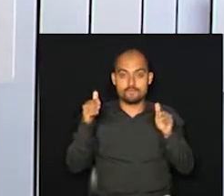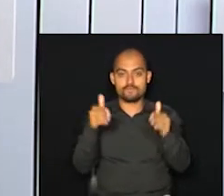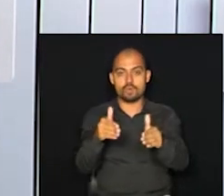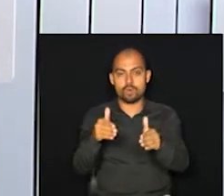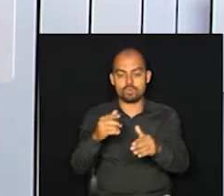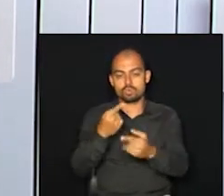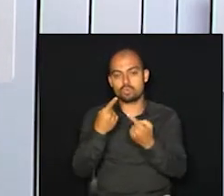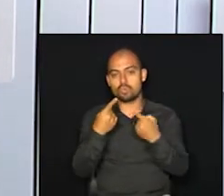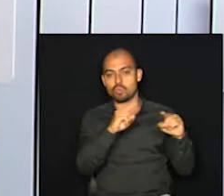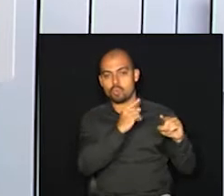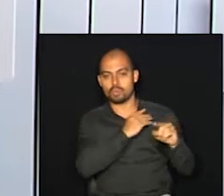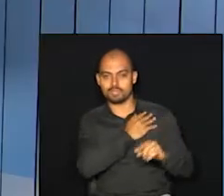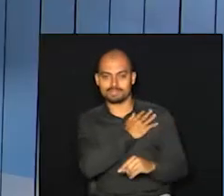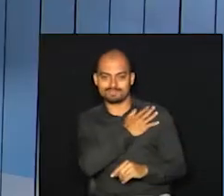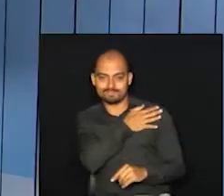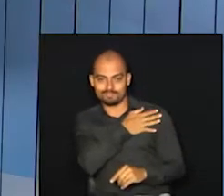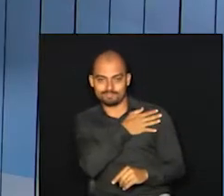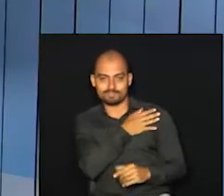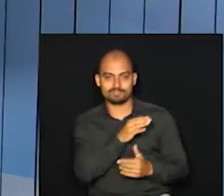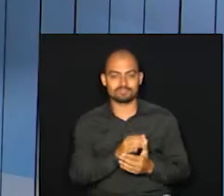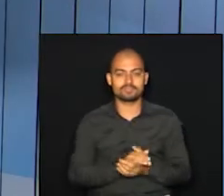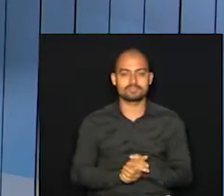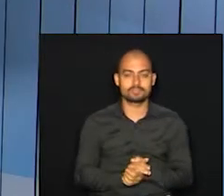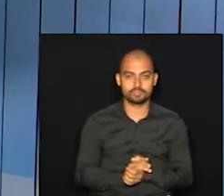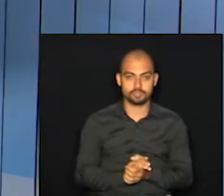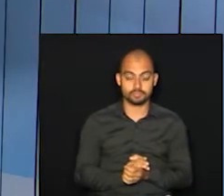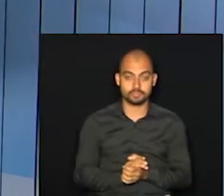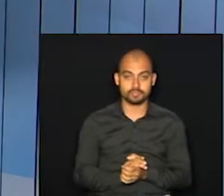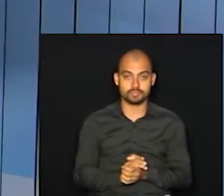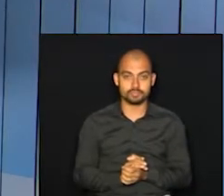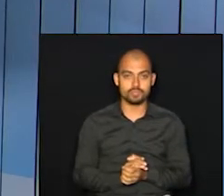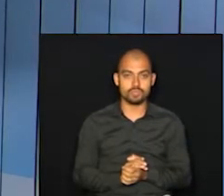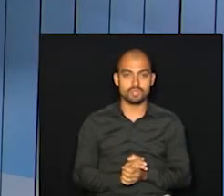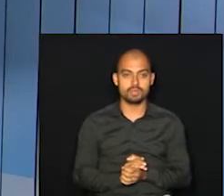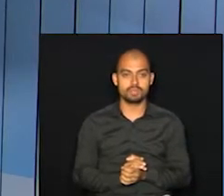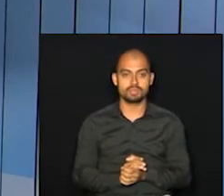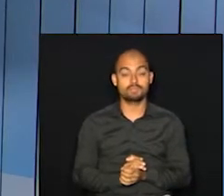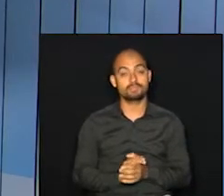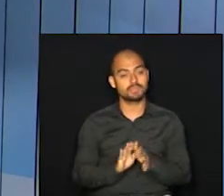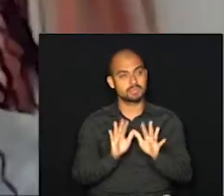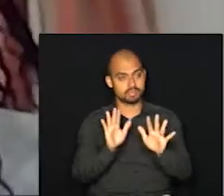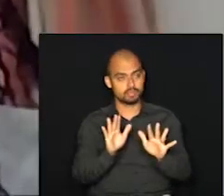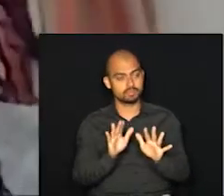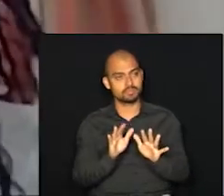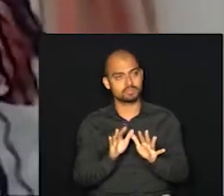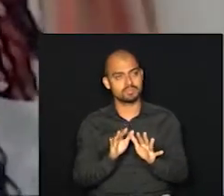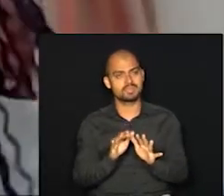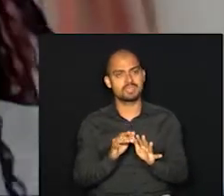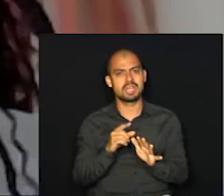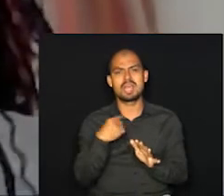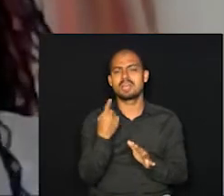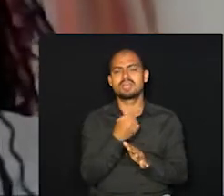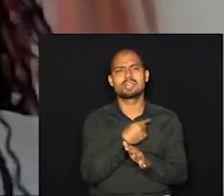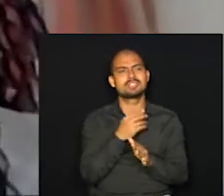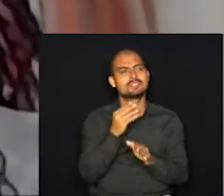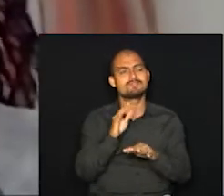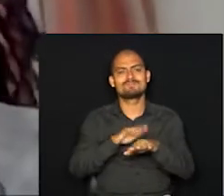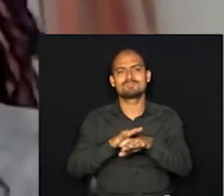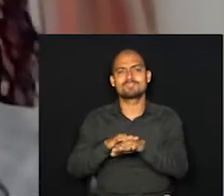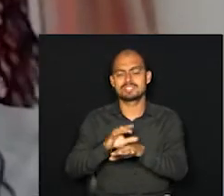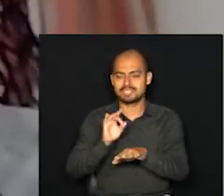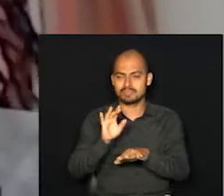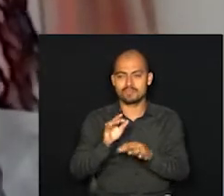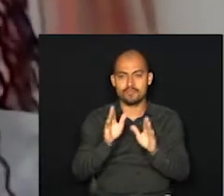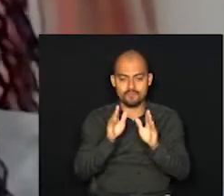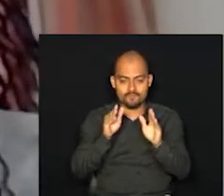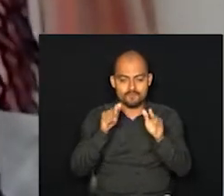o racismo. Essa questão do... Quando a gente fala muito dessa coisa do específico, né? Tem pessoas que